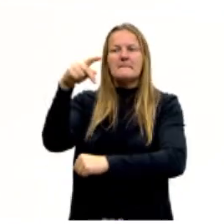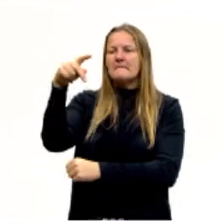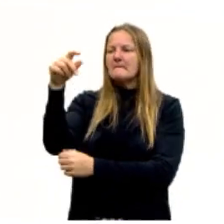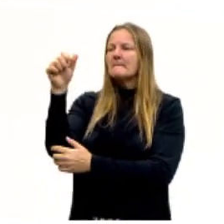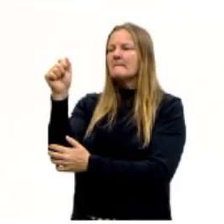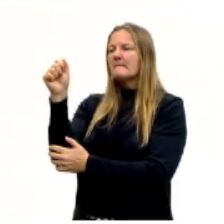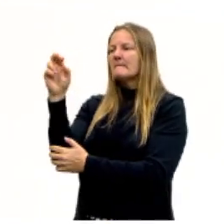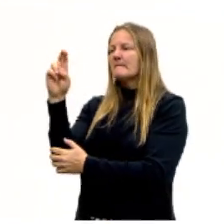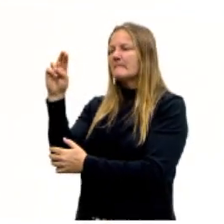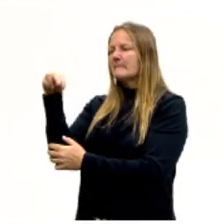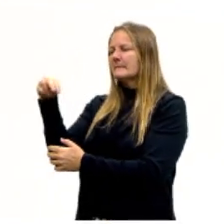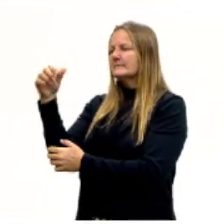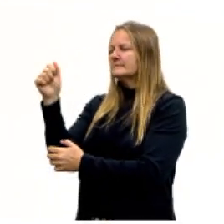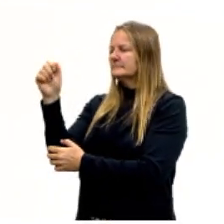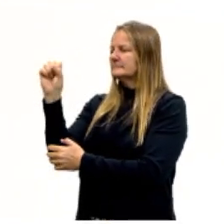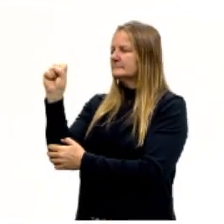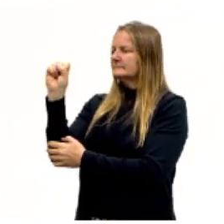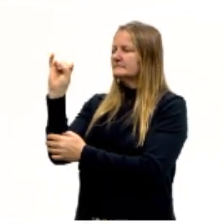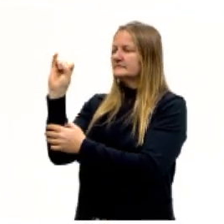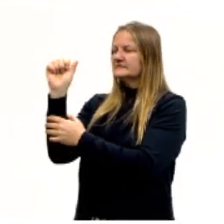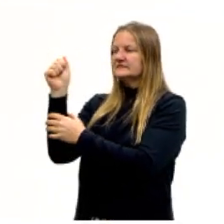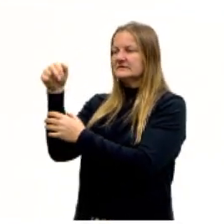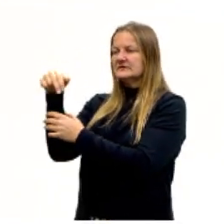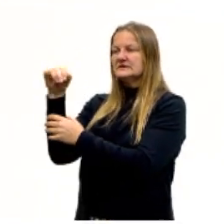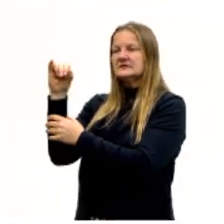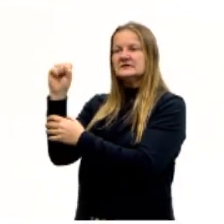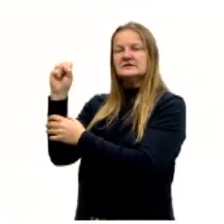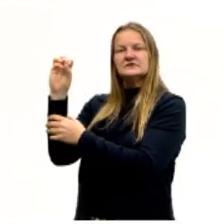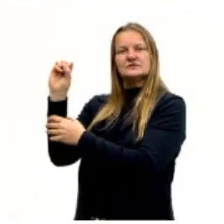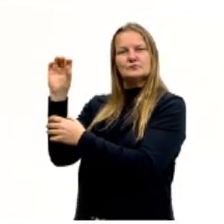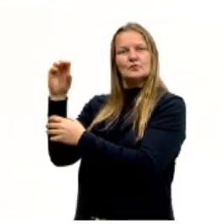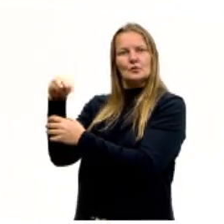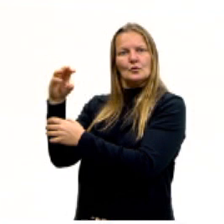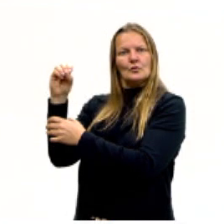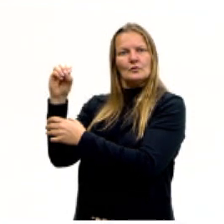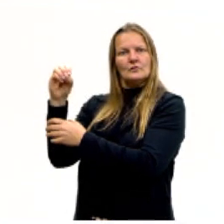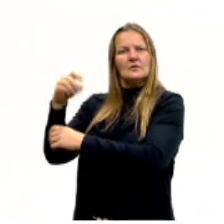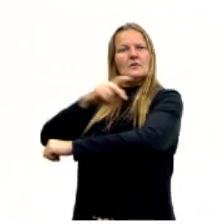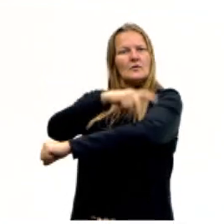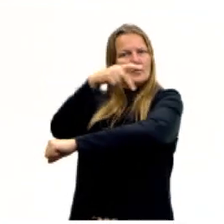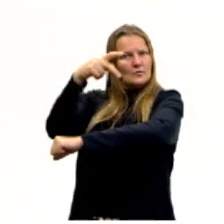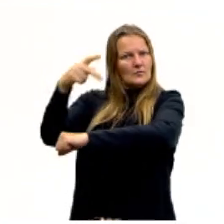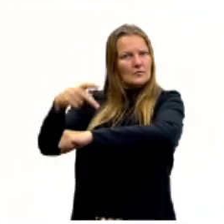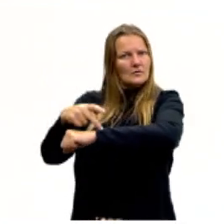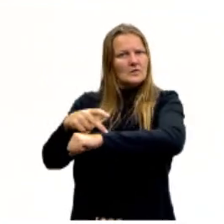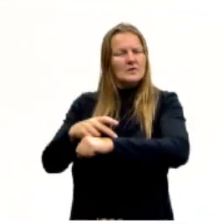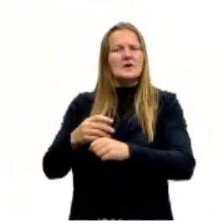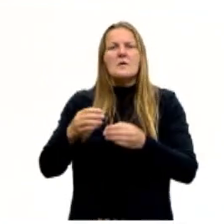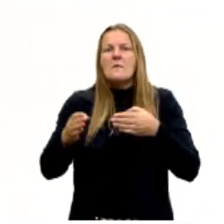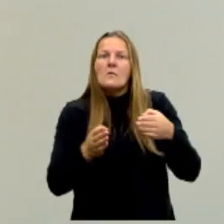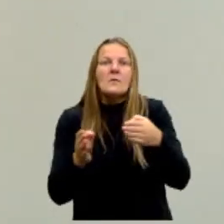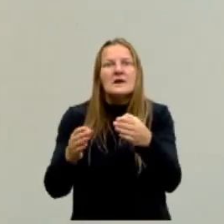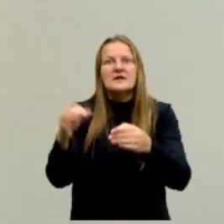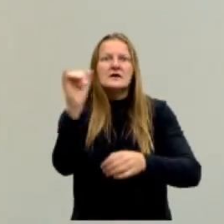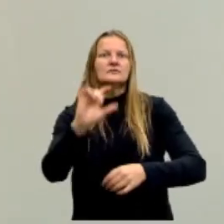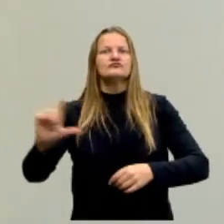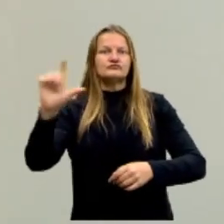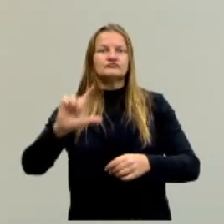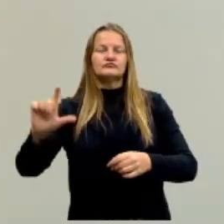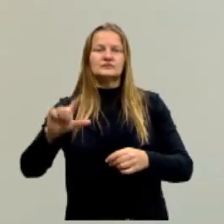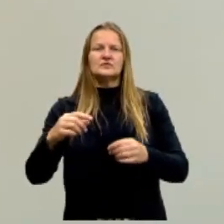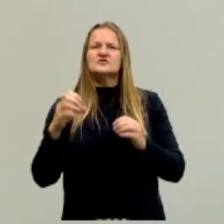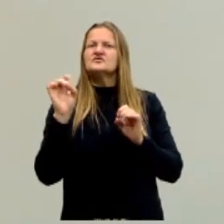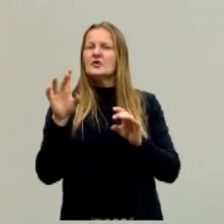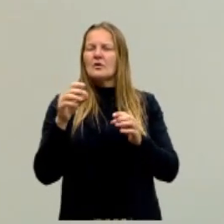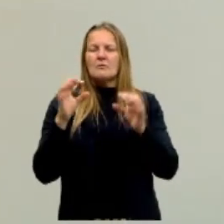certo era uma corrente literária que valorizava a forma e não o